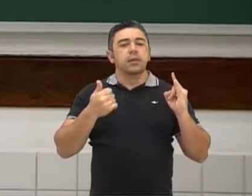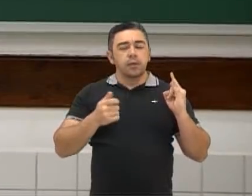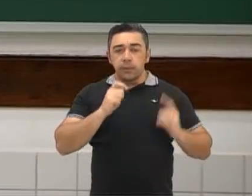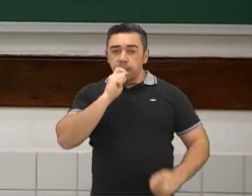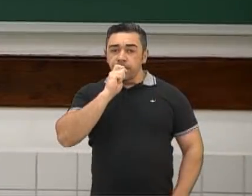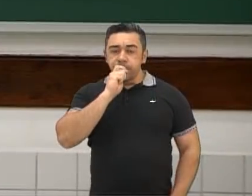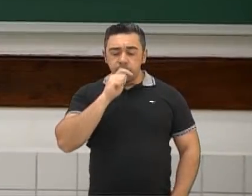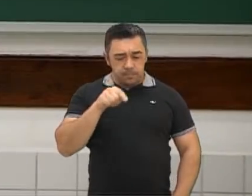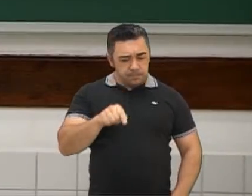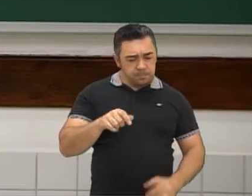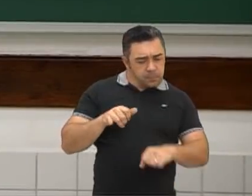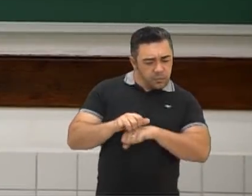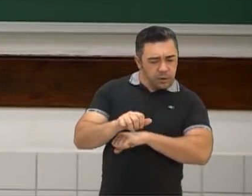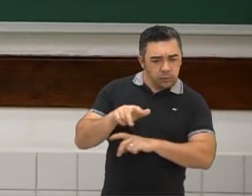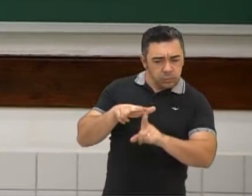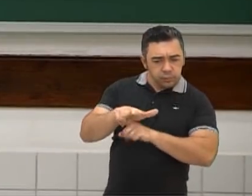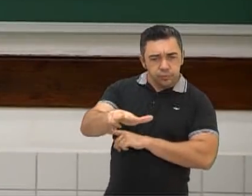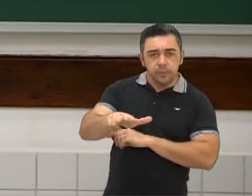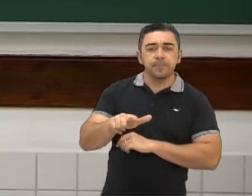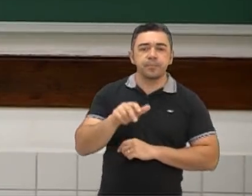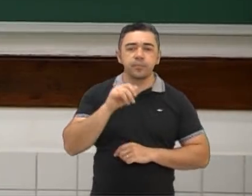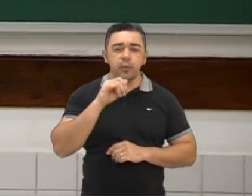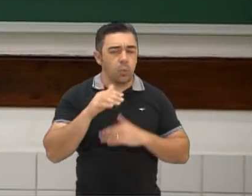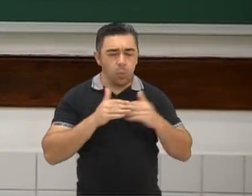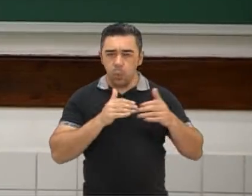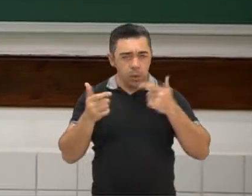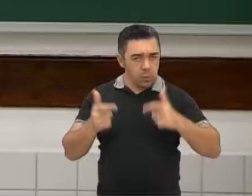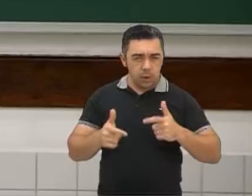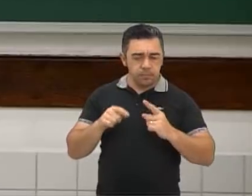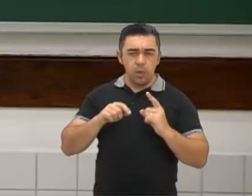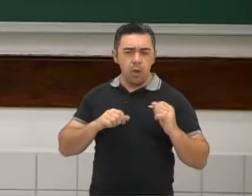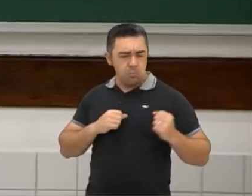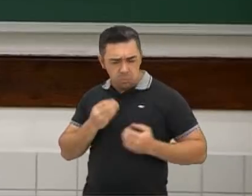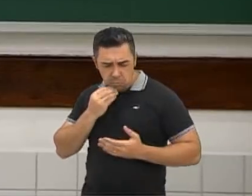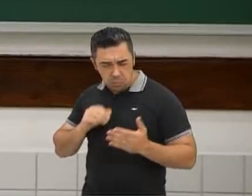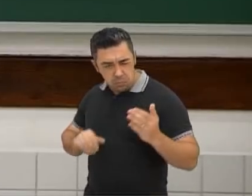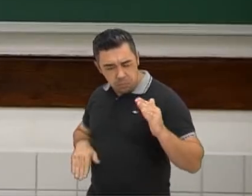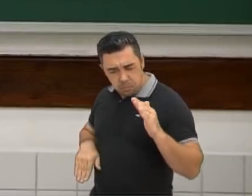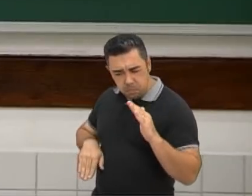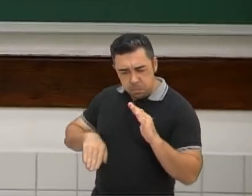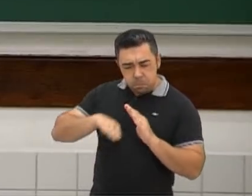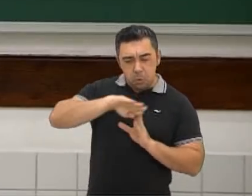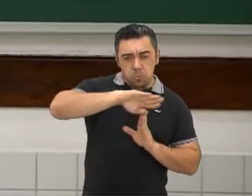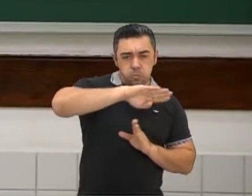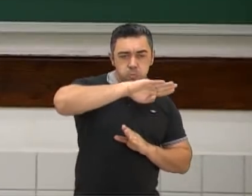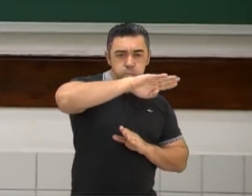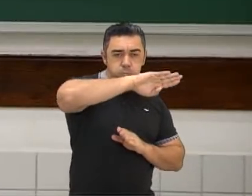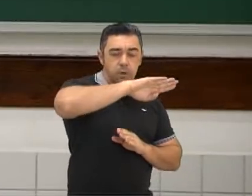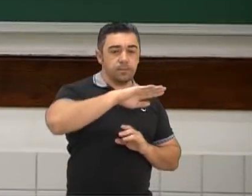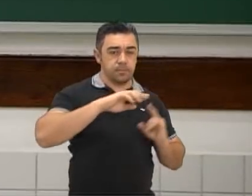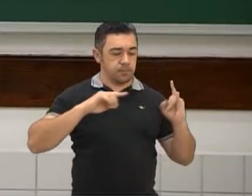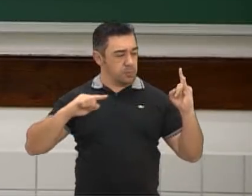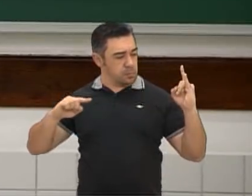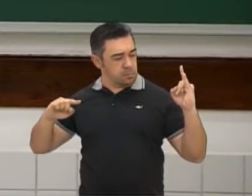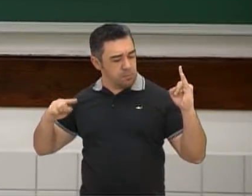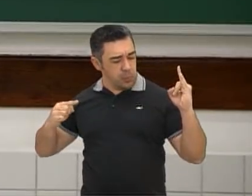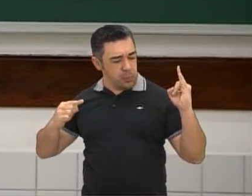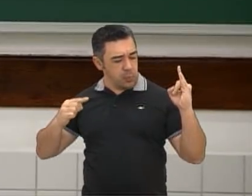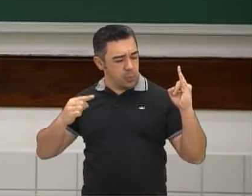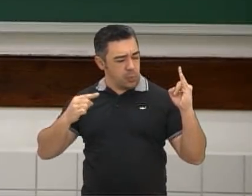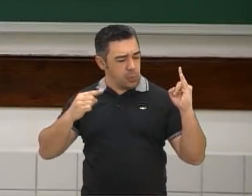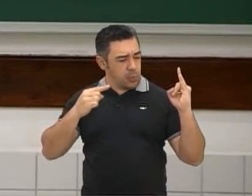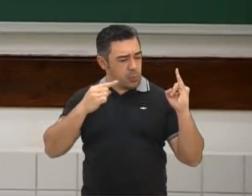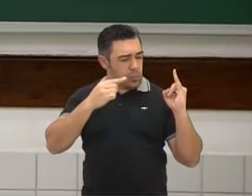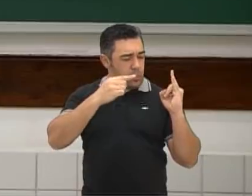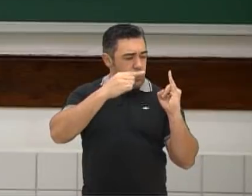uma falta de qualquer lugar do campo, a equipe pode optar por um chute, um penal, e se conseguir